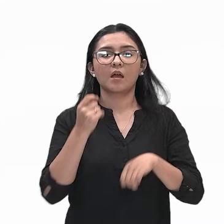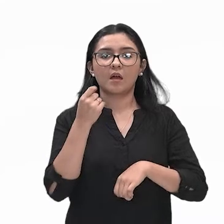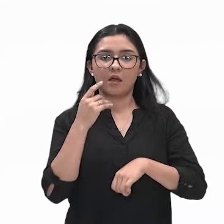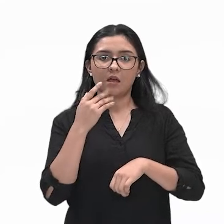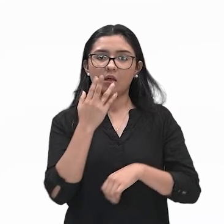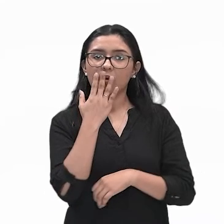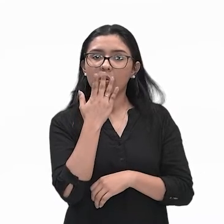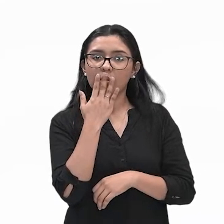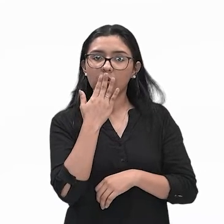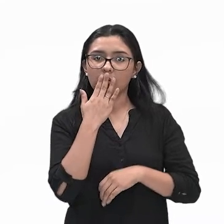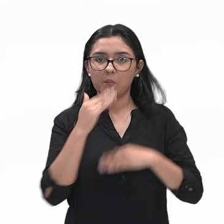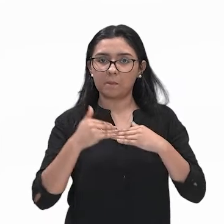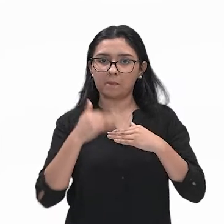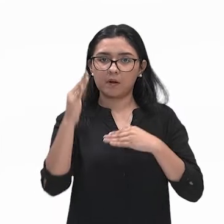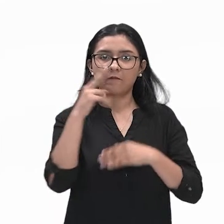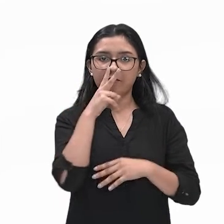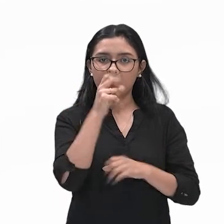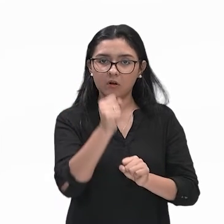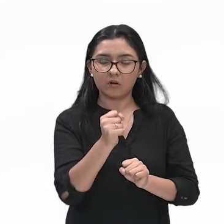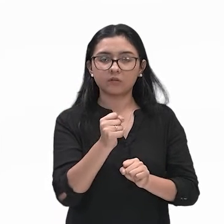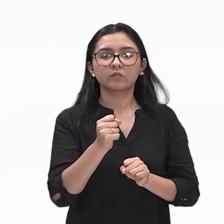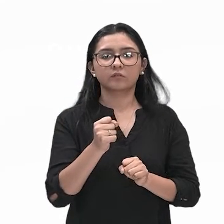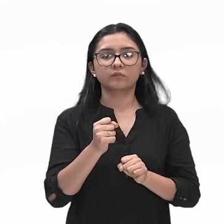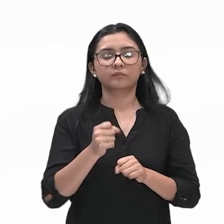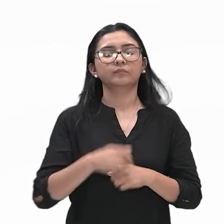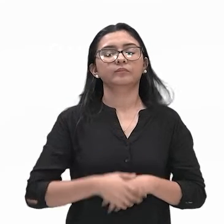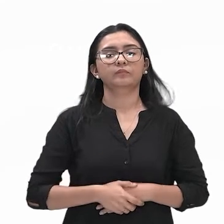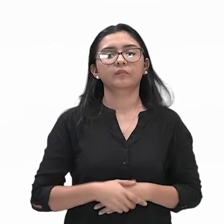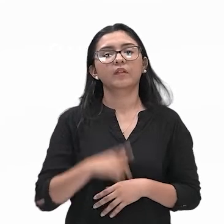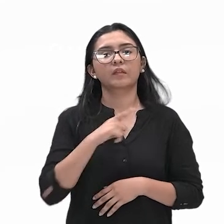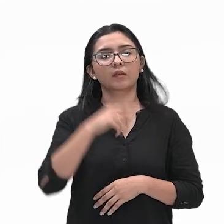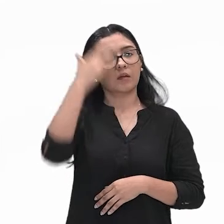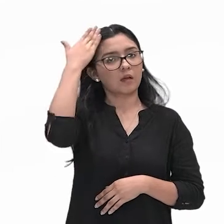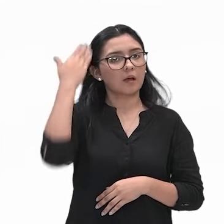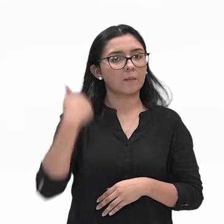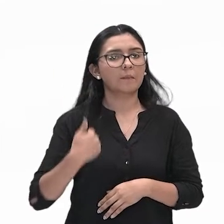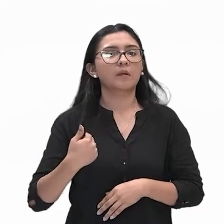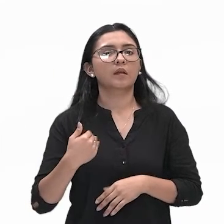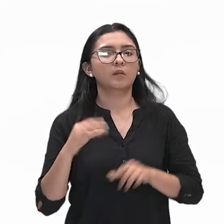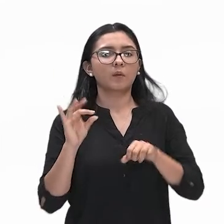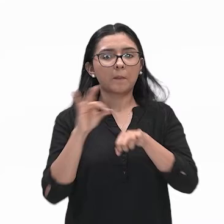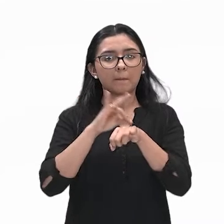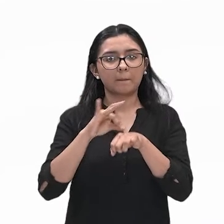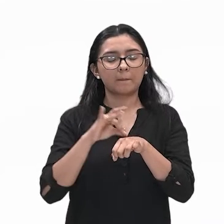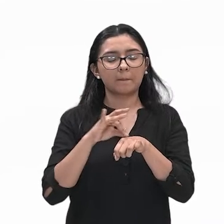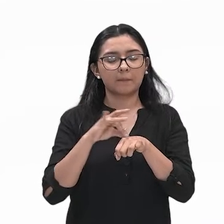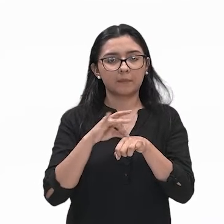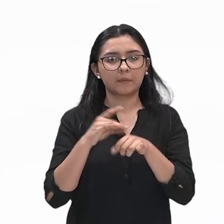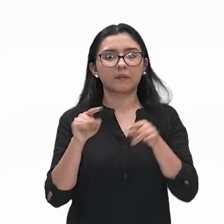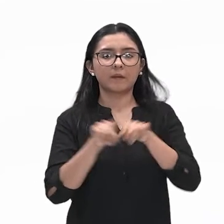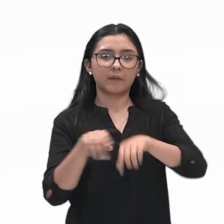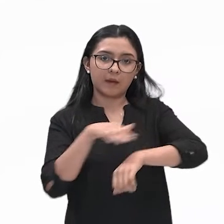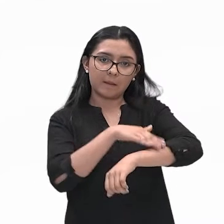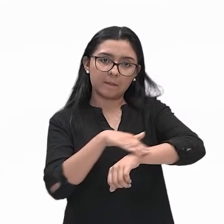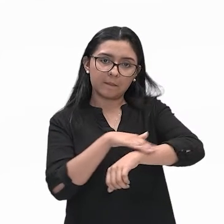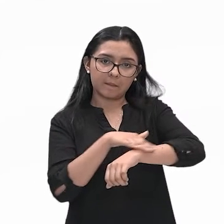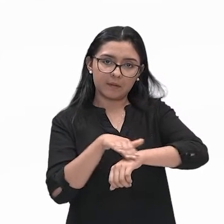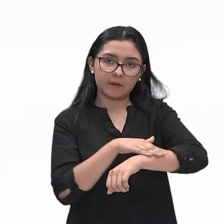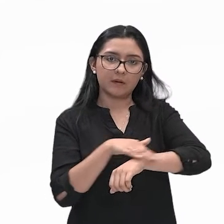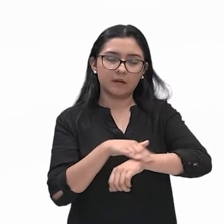a ser mais intensa, tá? Então, a gente tende a ter cabelos mais escuros ou a pele também, né,